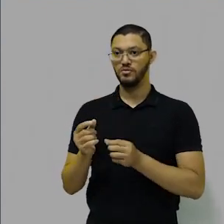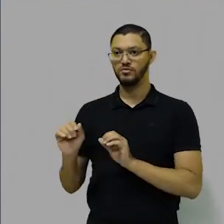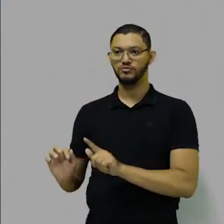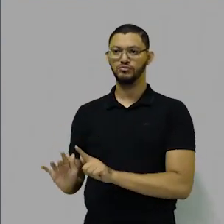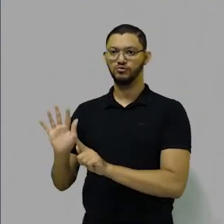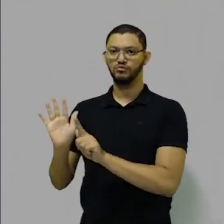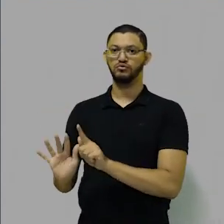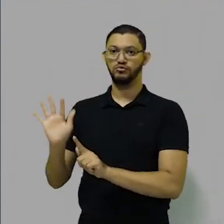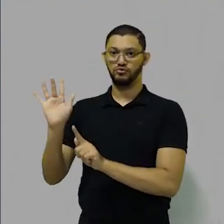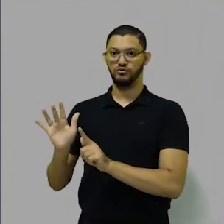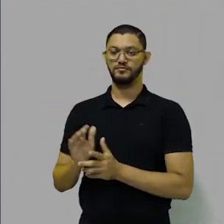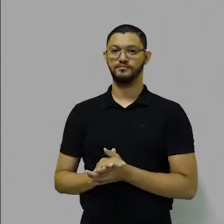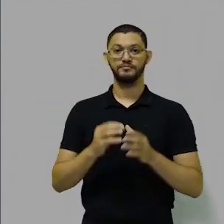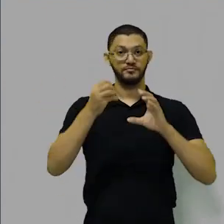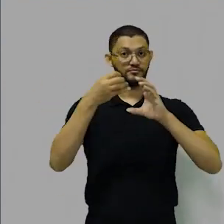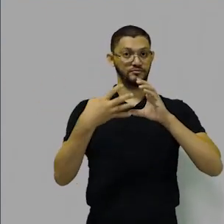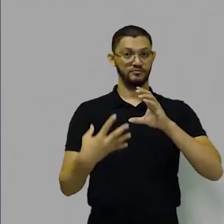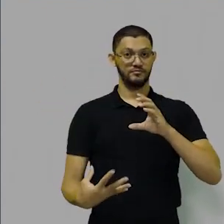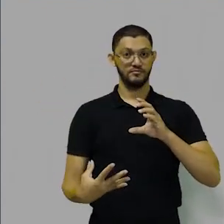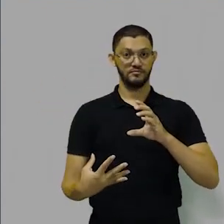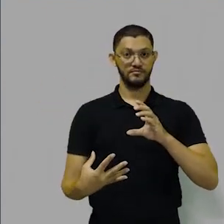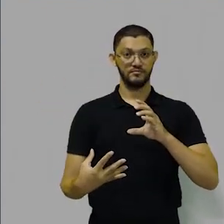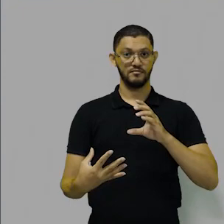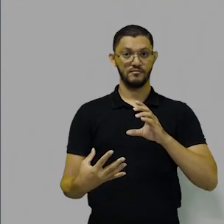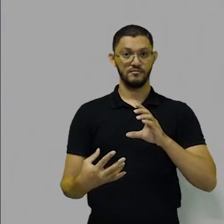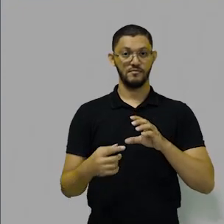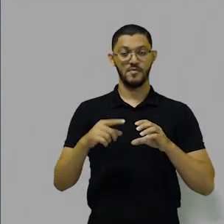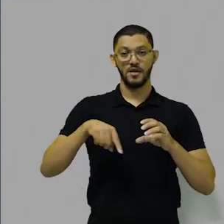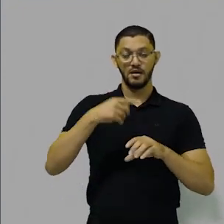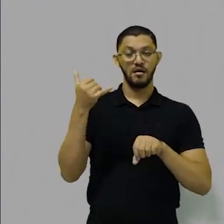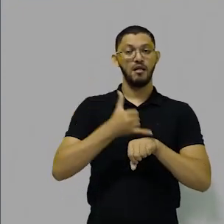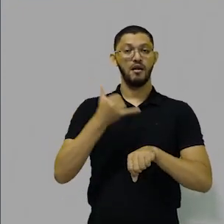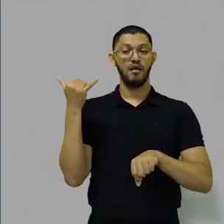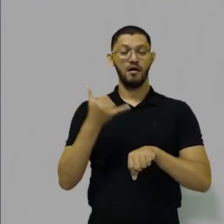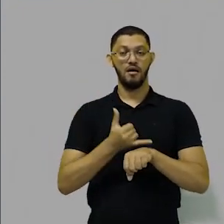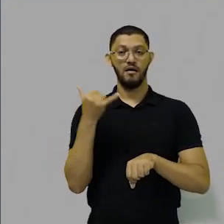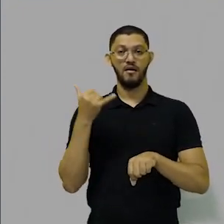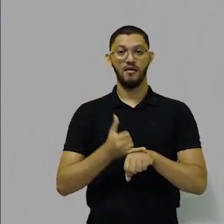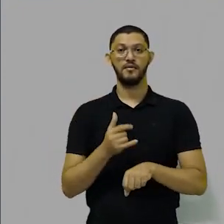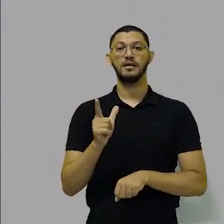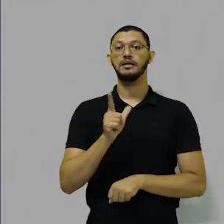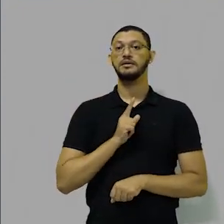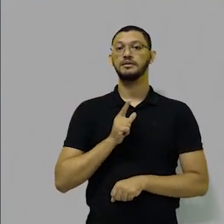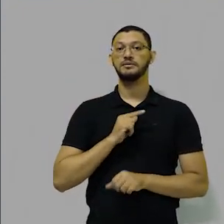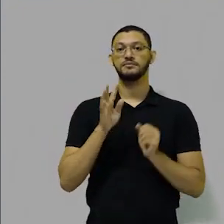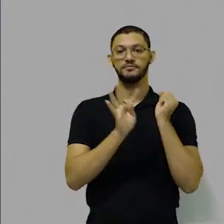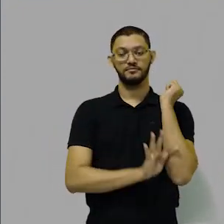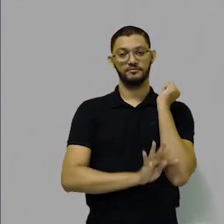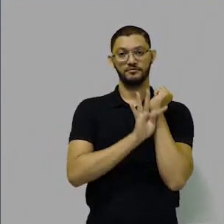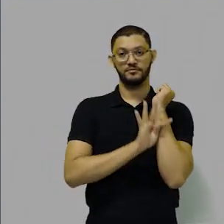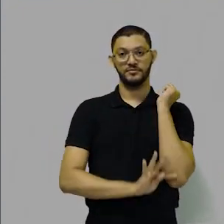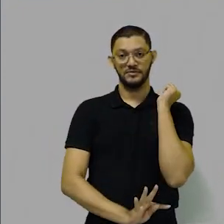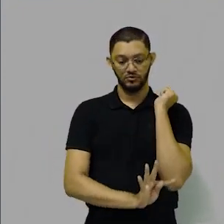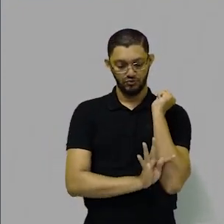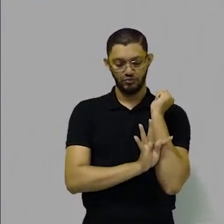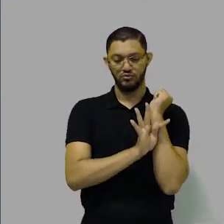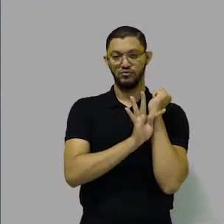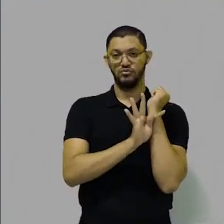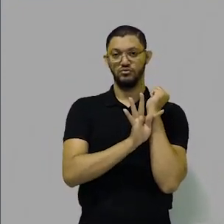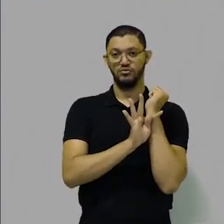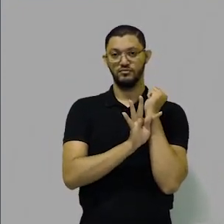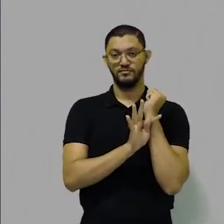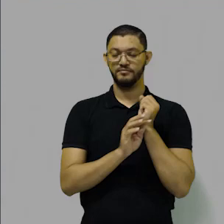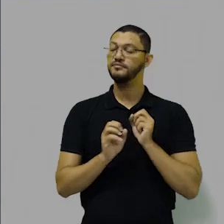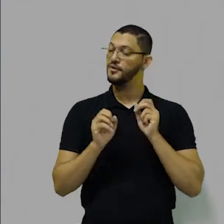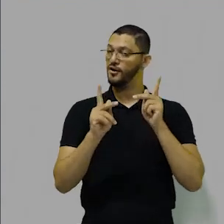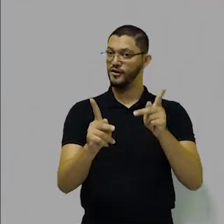gasoso. Essas características para os compostos iônicos, nós vamos ter temperaturas elevadas.